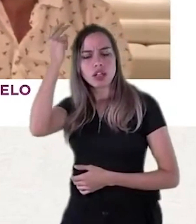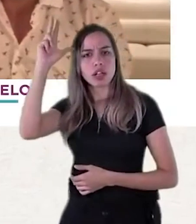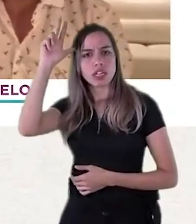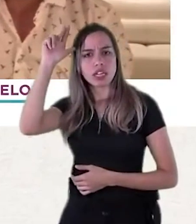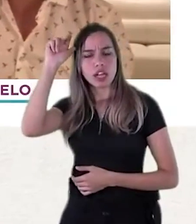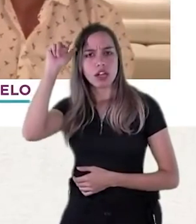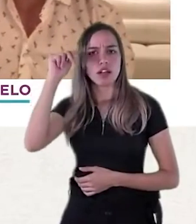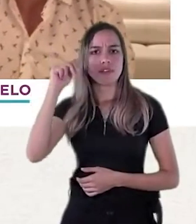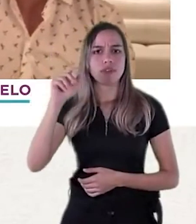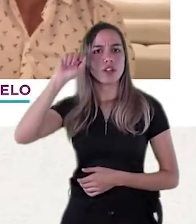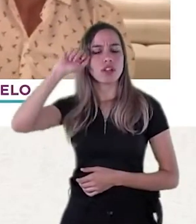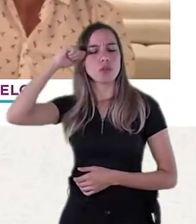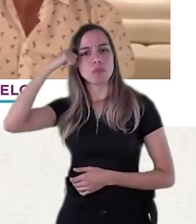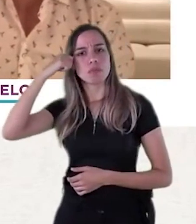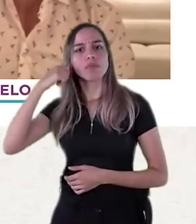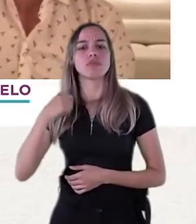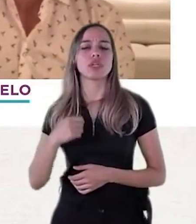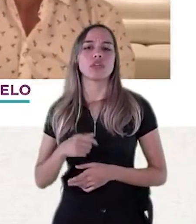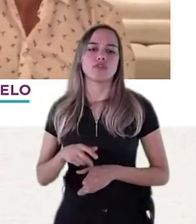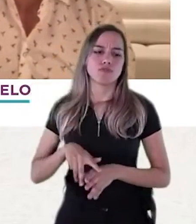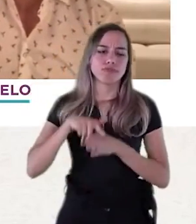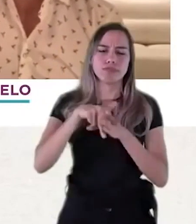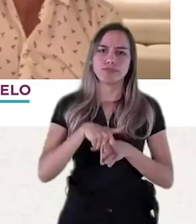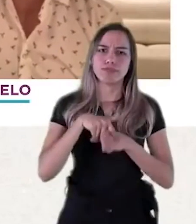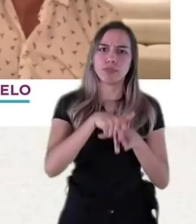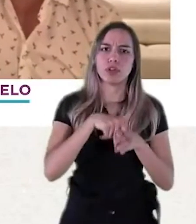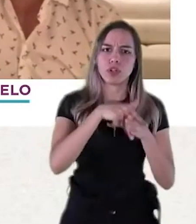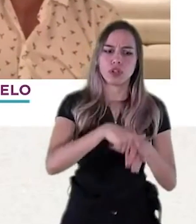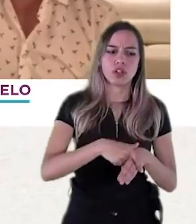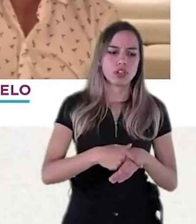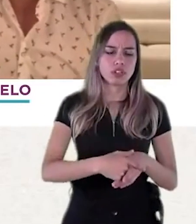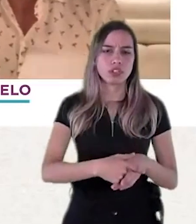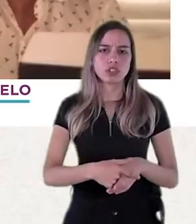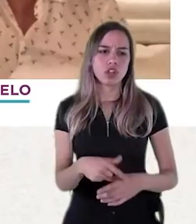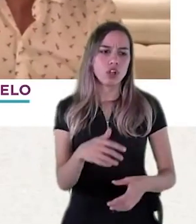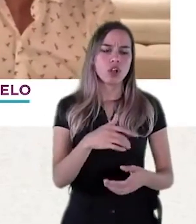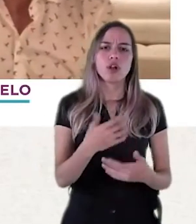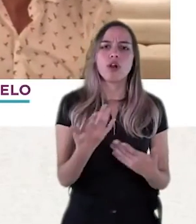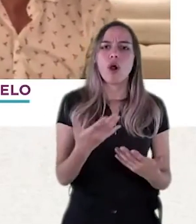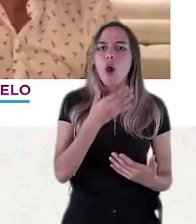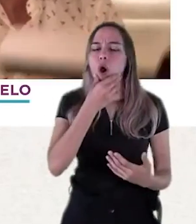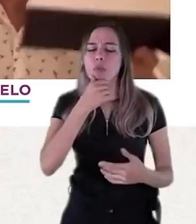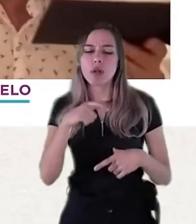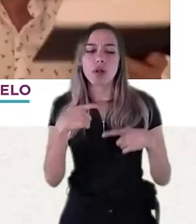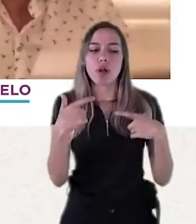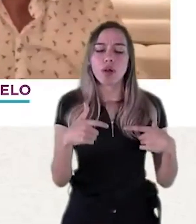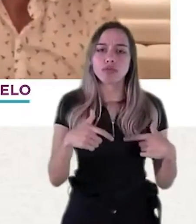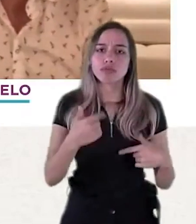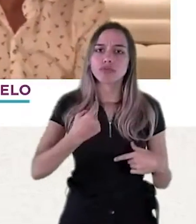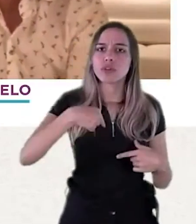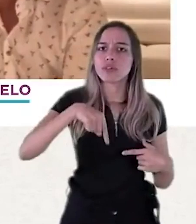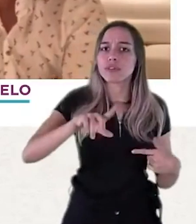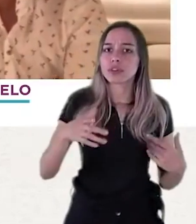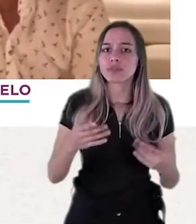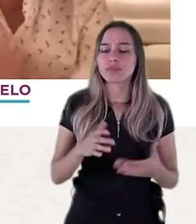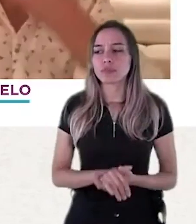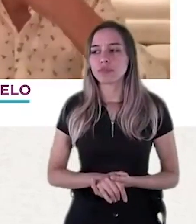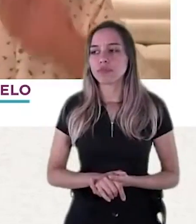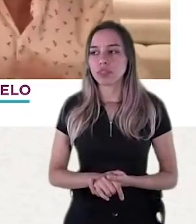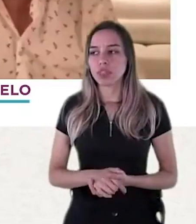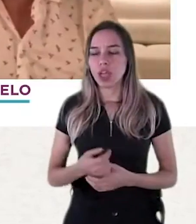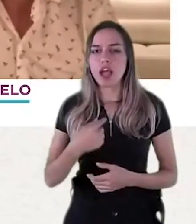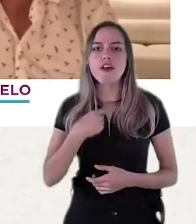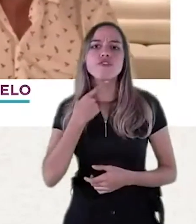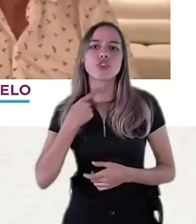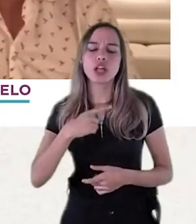você marcha, José. José, para onde? A vontade que eu tenho de falar a palavra da salvação. Glória a